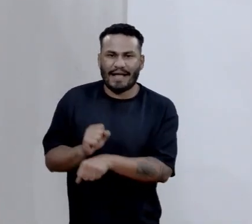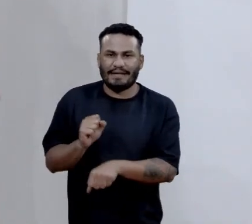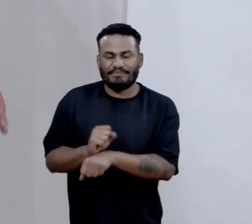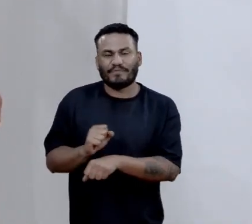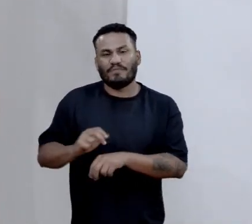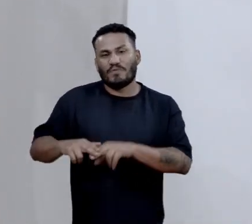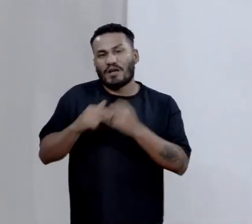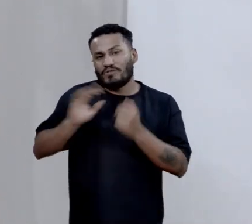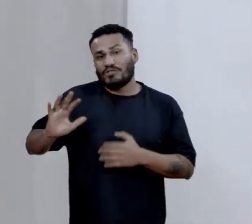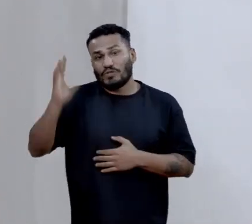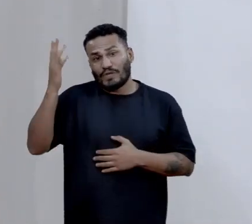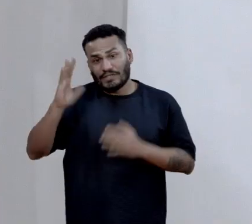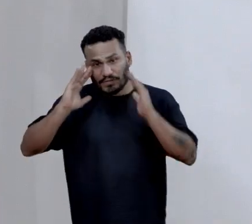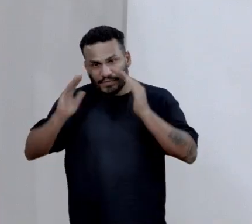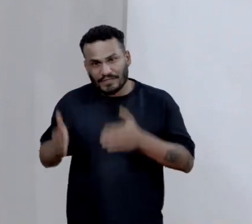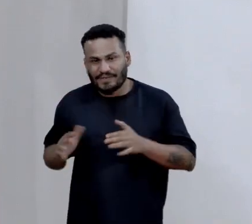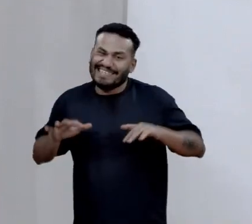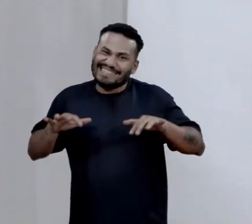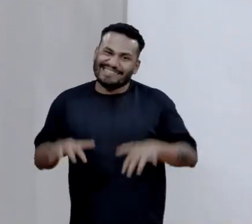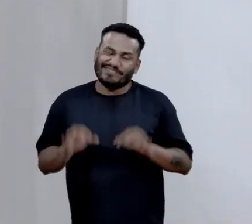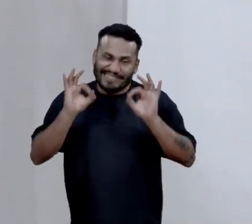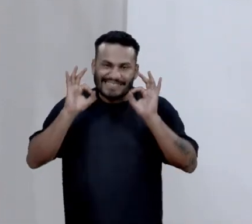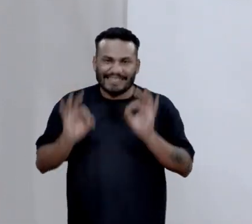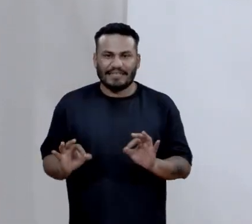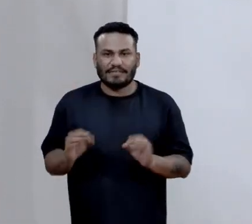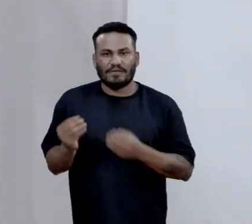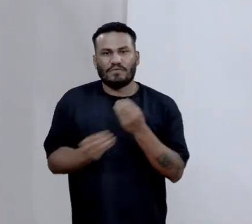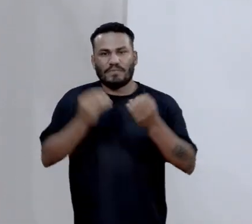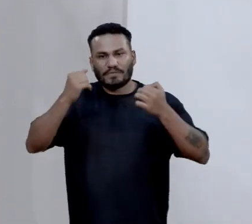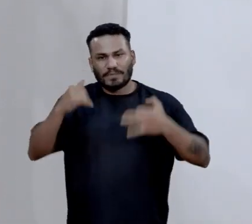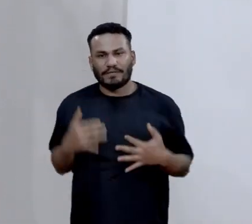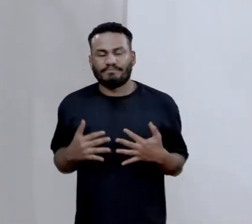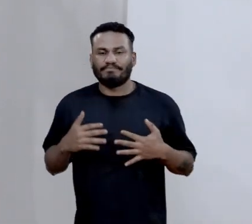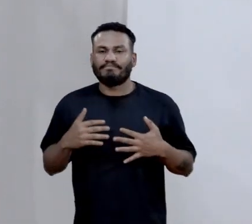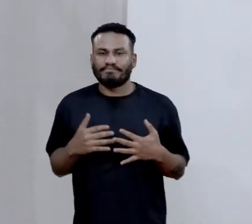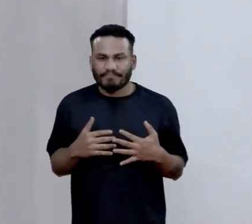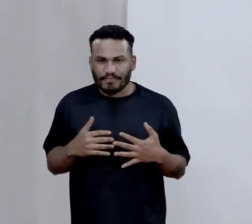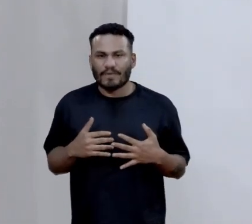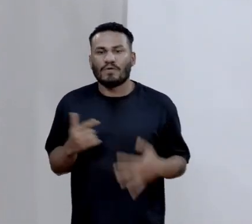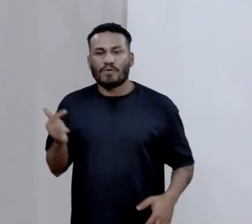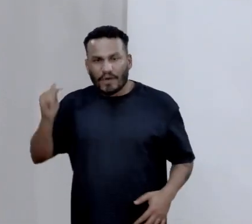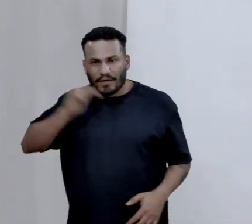dessas situações. E isso, com certeza, como eu disse, vai ser um